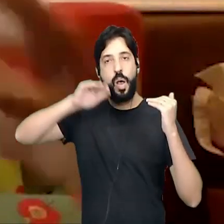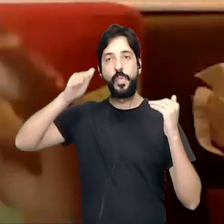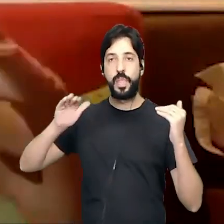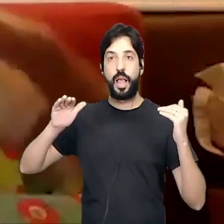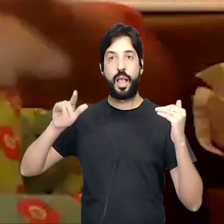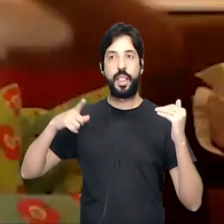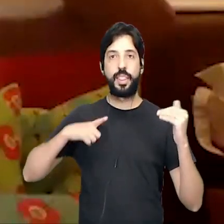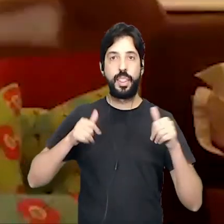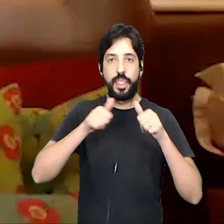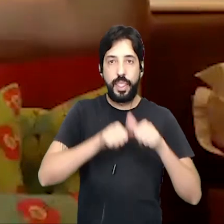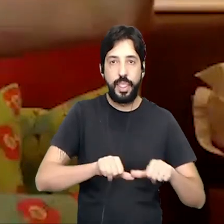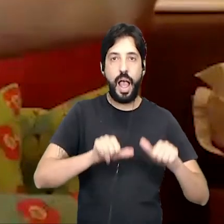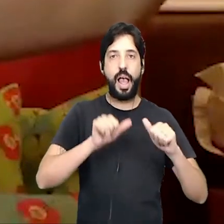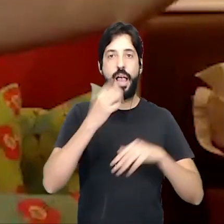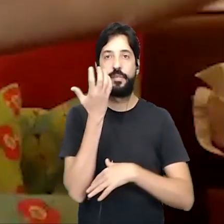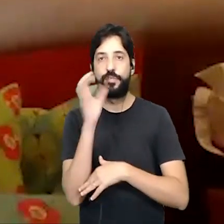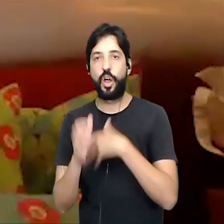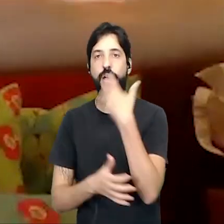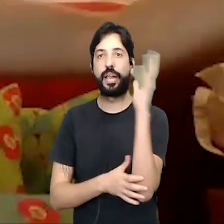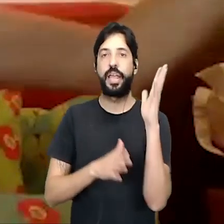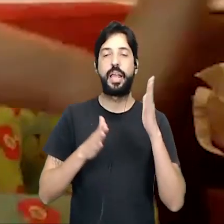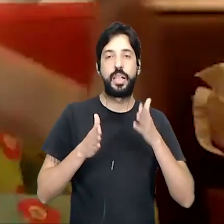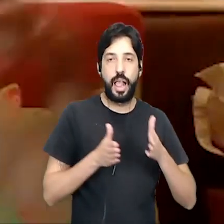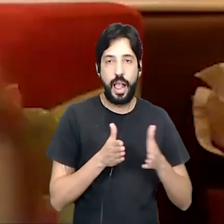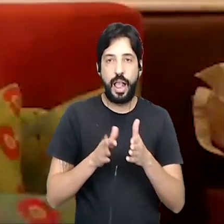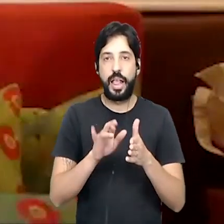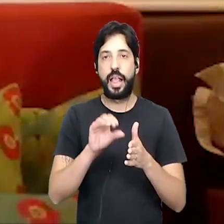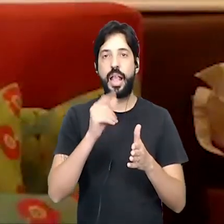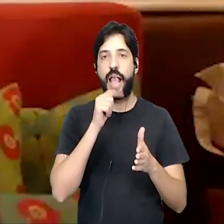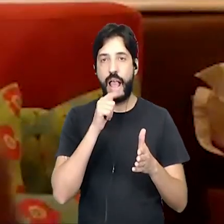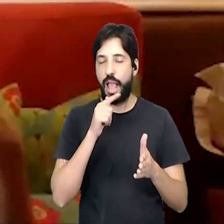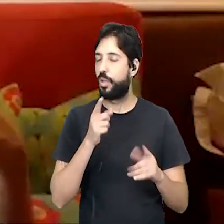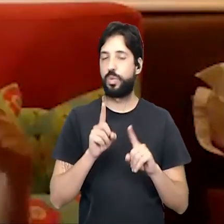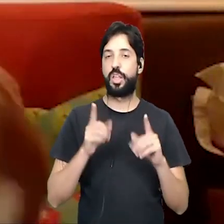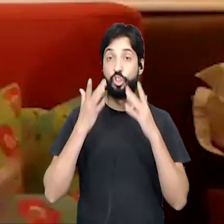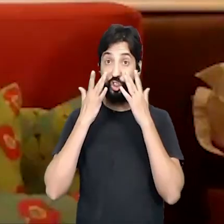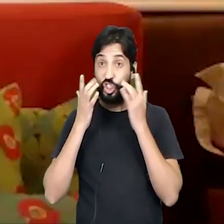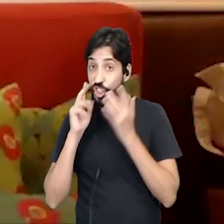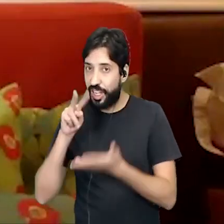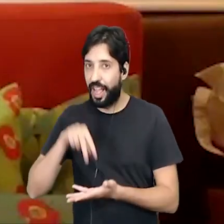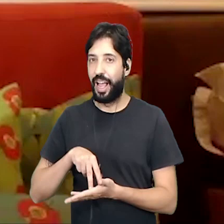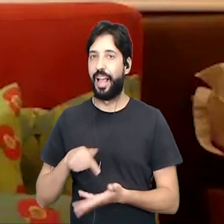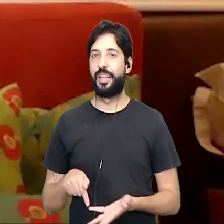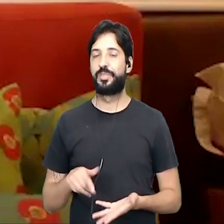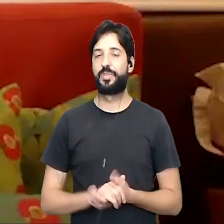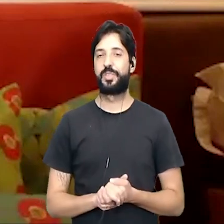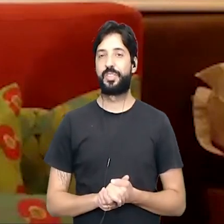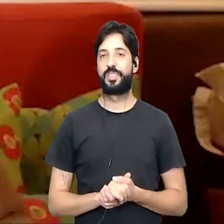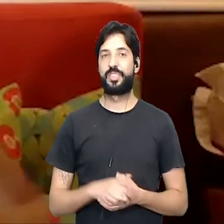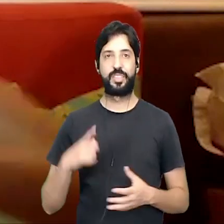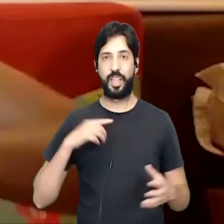da montanha, de estar na floresta, de estar no rio, né? é no